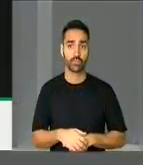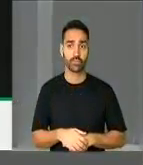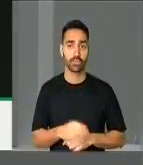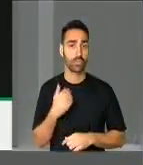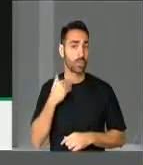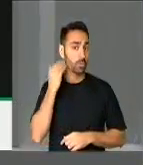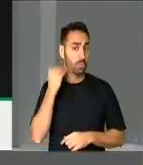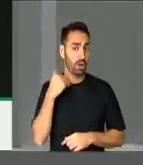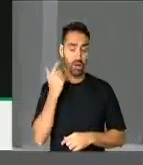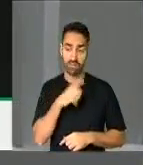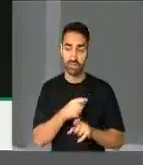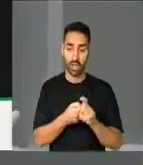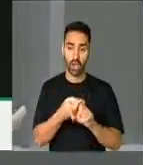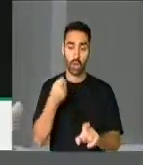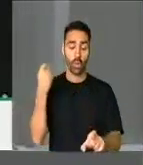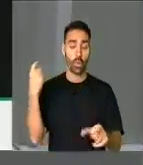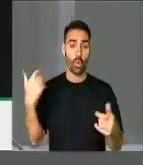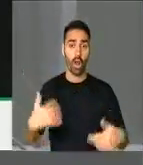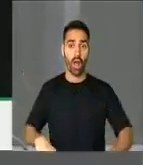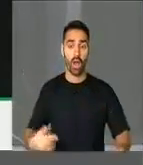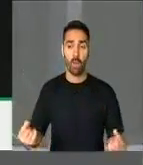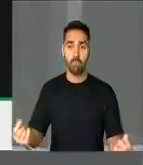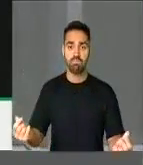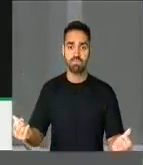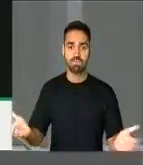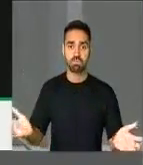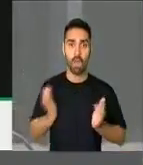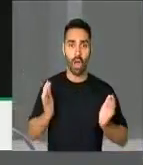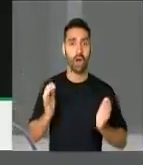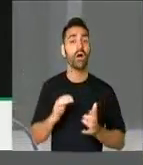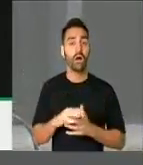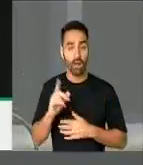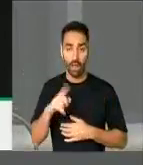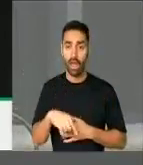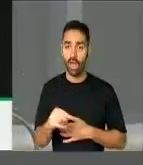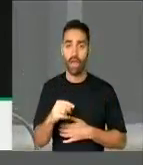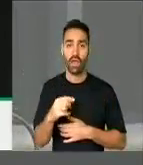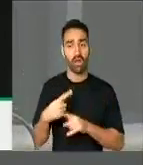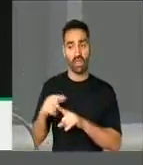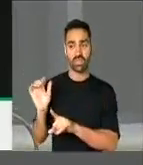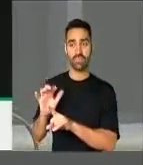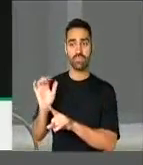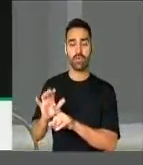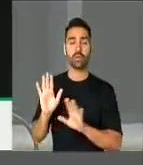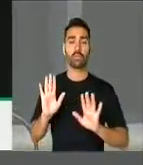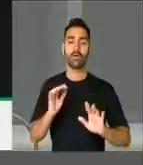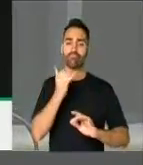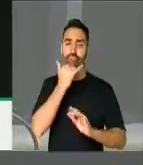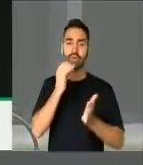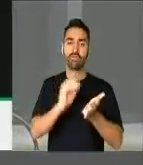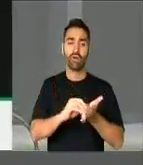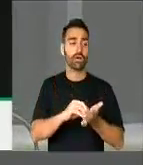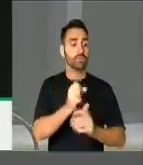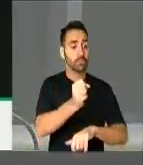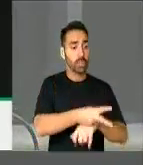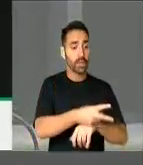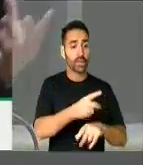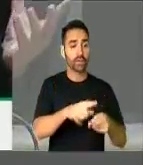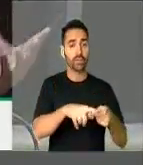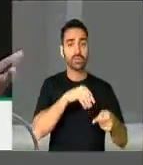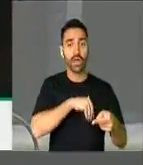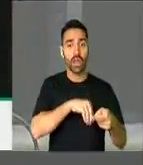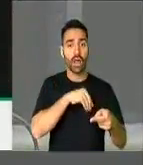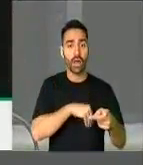são estratosféricos, é o capital financeiro que está por trás de tudo isso. Mas falta o emprego, a renda